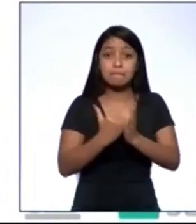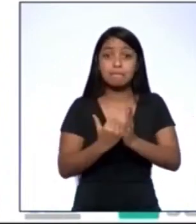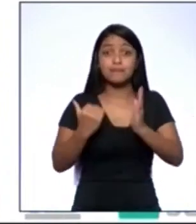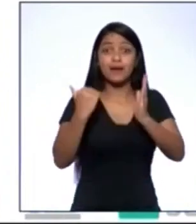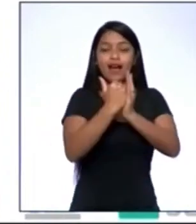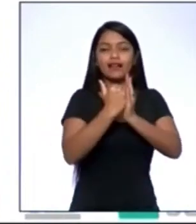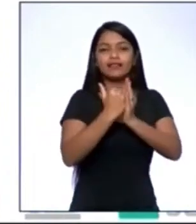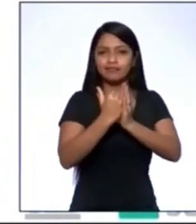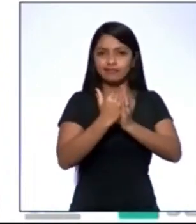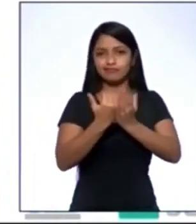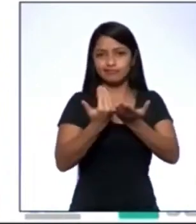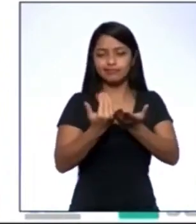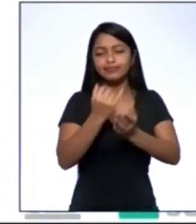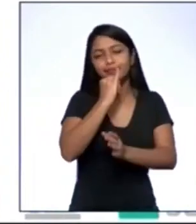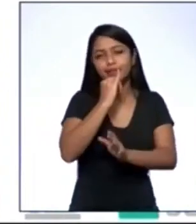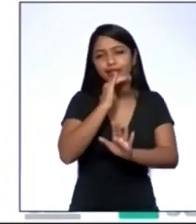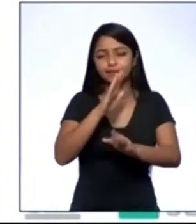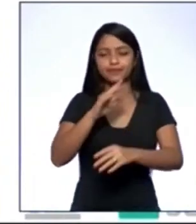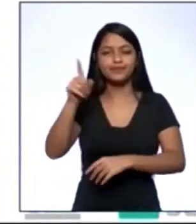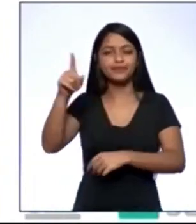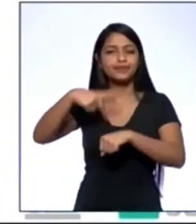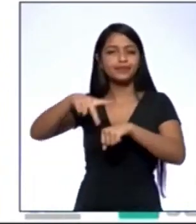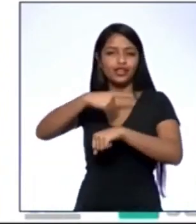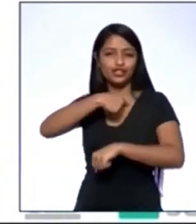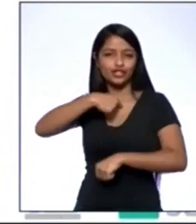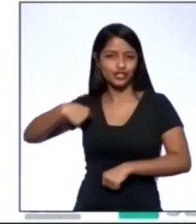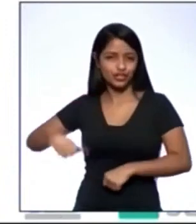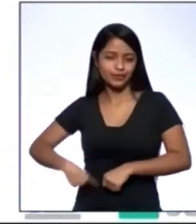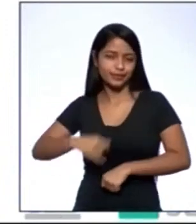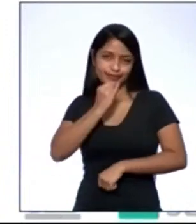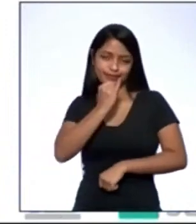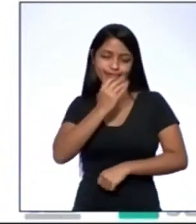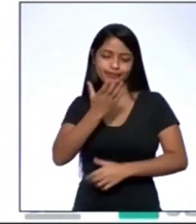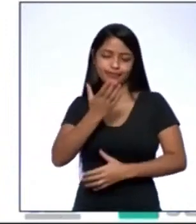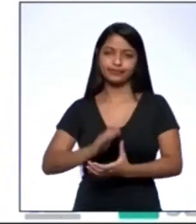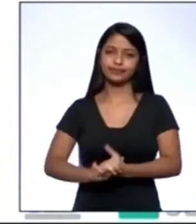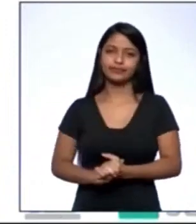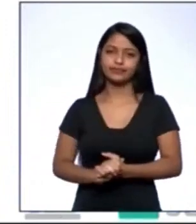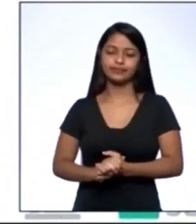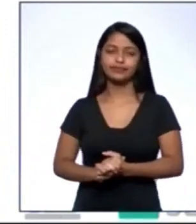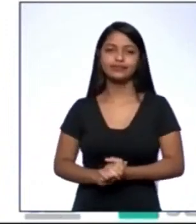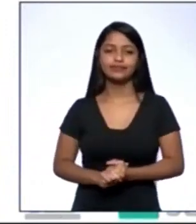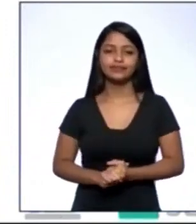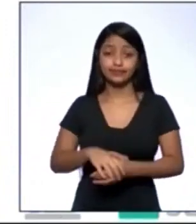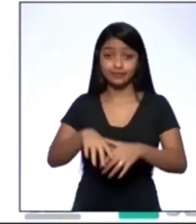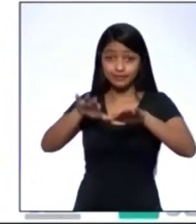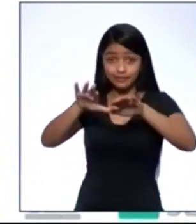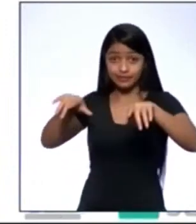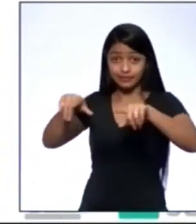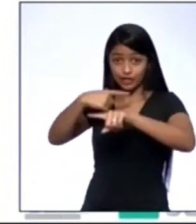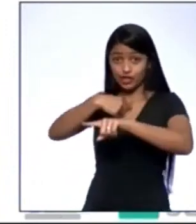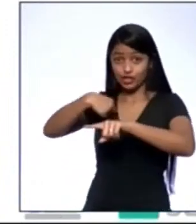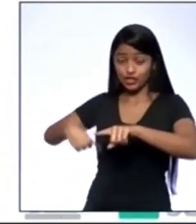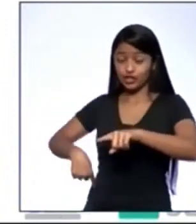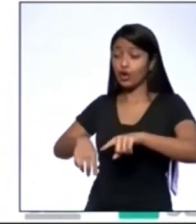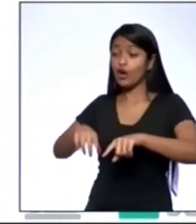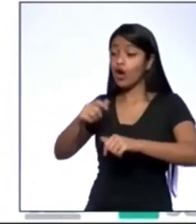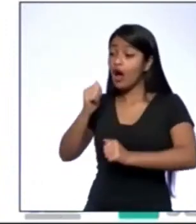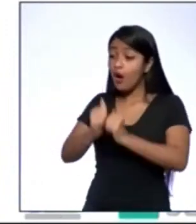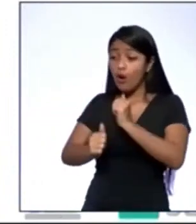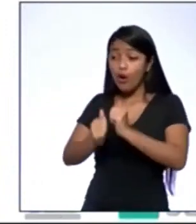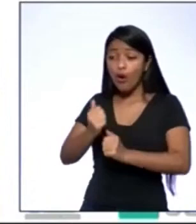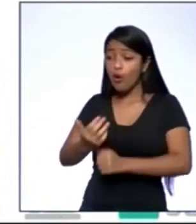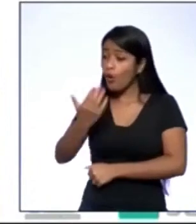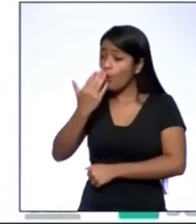exemplo, num país na China, como foi feito, e falar assim para o pessoal, chinês, vocês vão parar de comer arroz porque